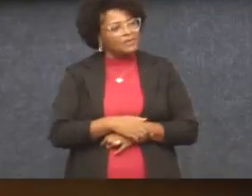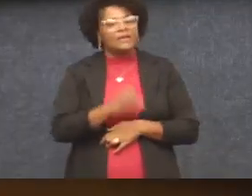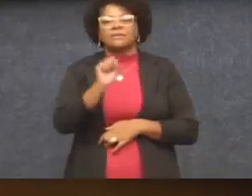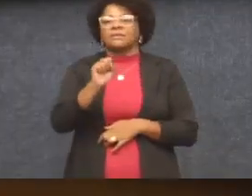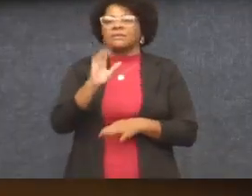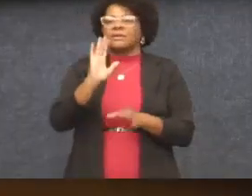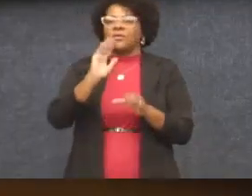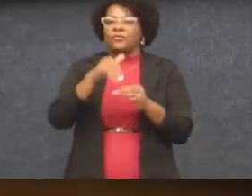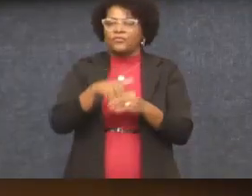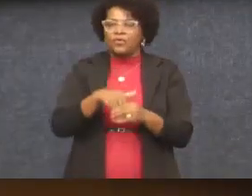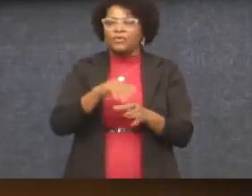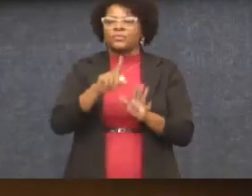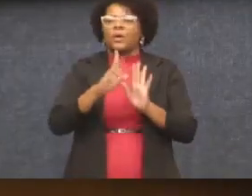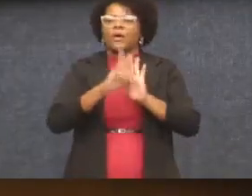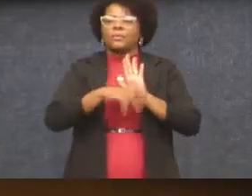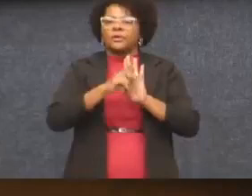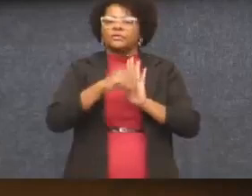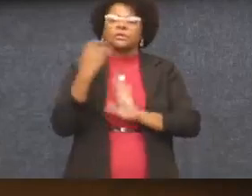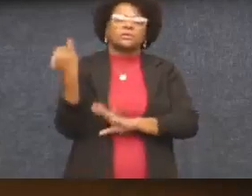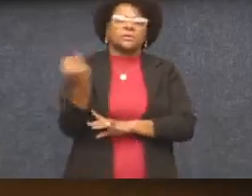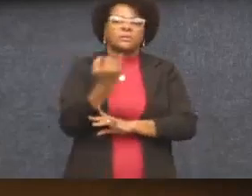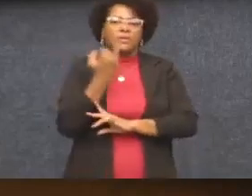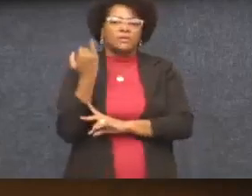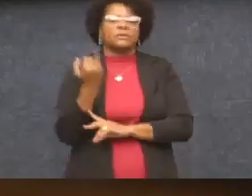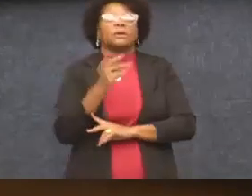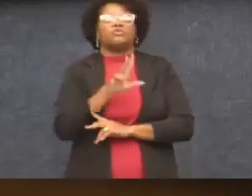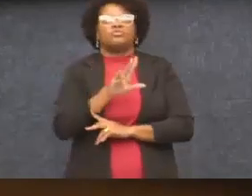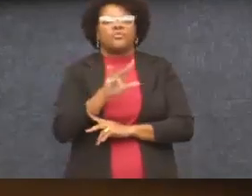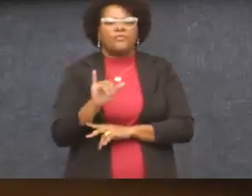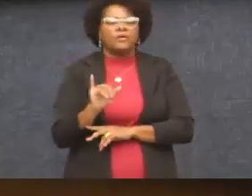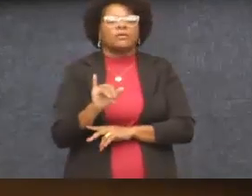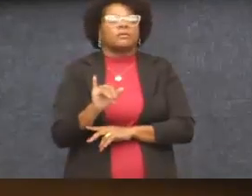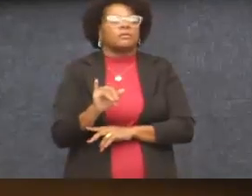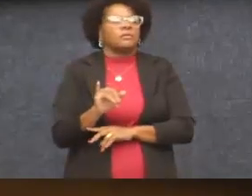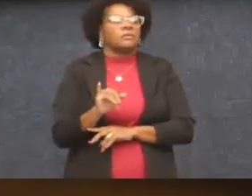sim, de fato, um projeto importante que vai